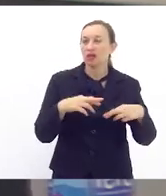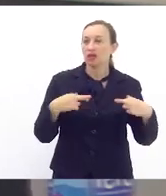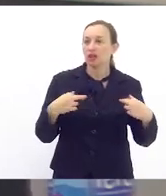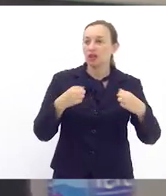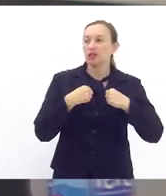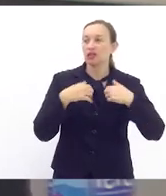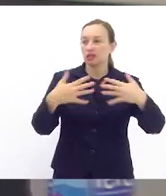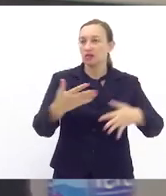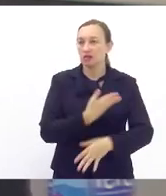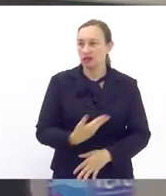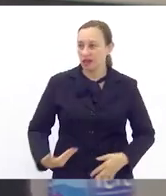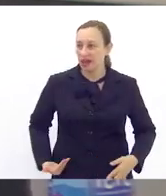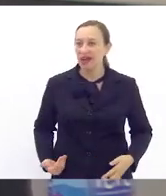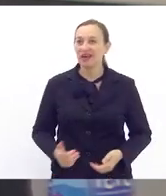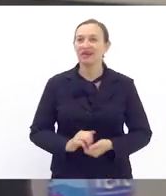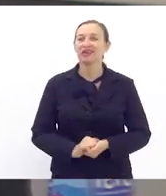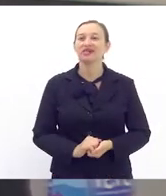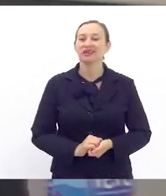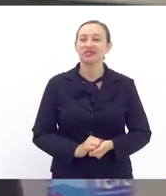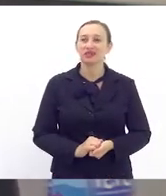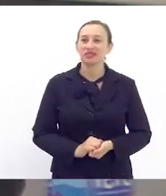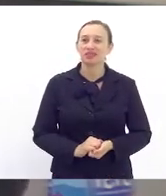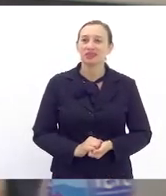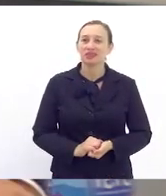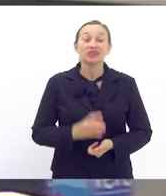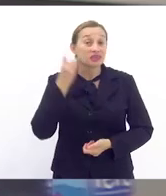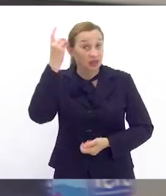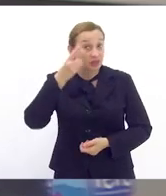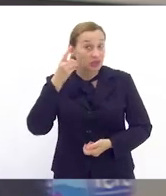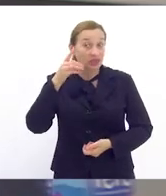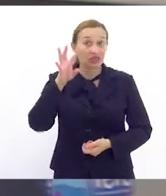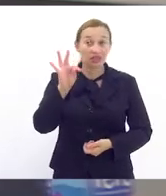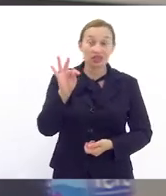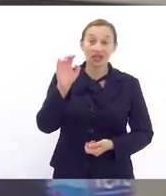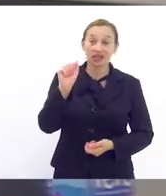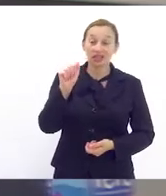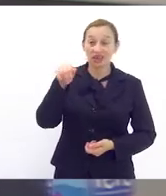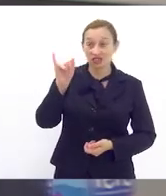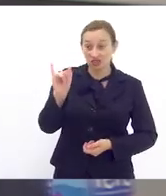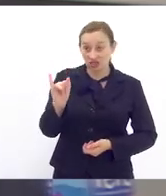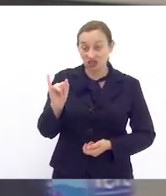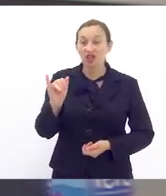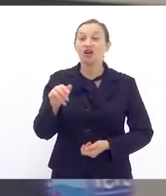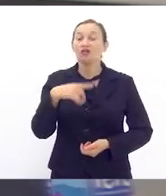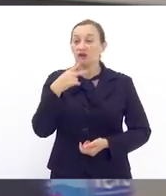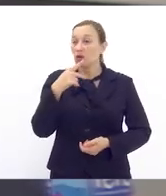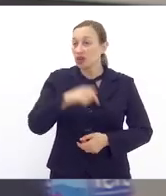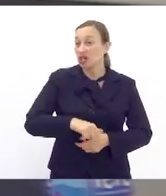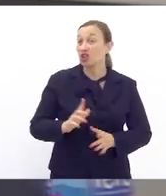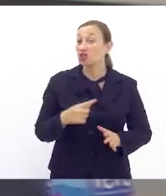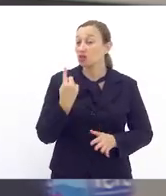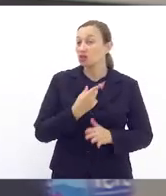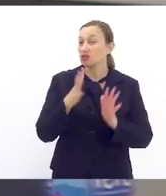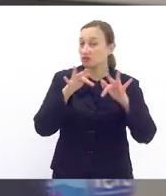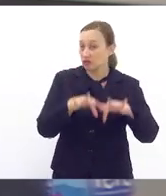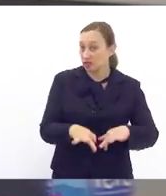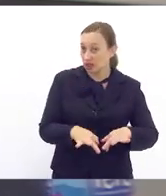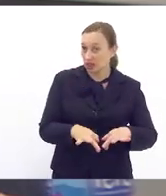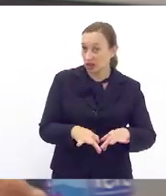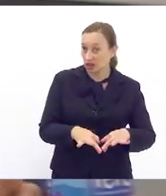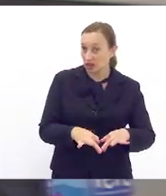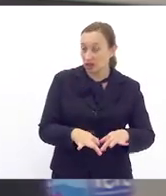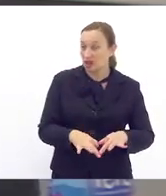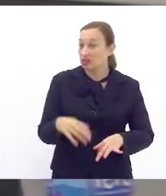para tratar desse assunto como Deputado Tande colocou aqui nós estamos no final dessas